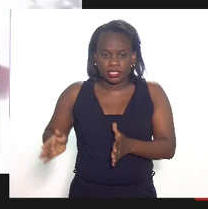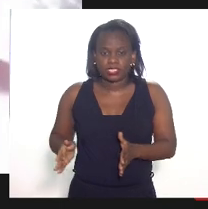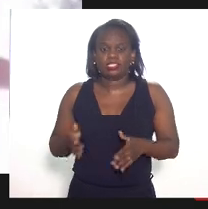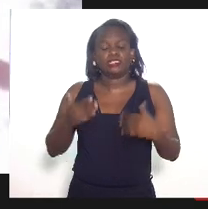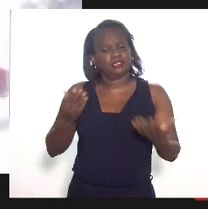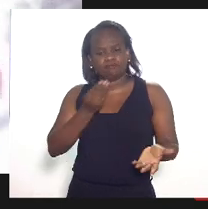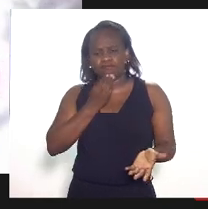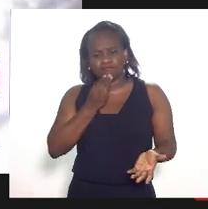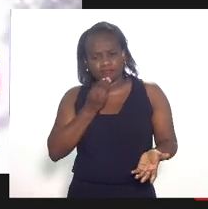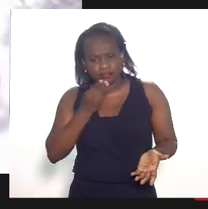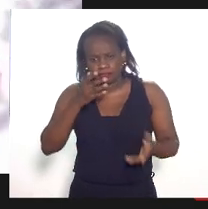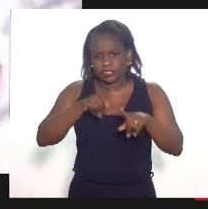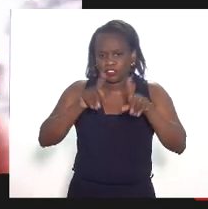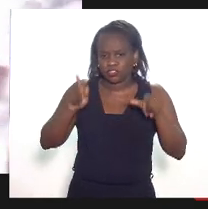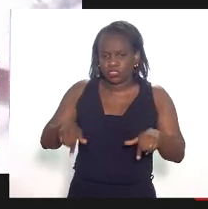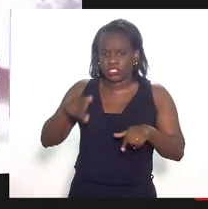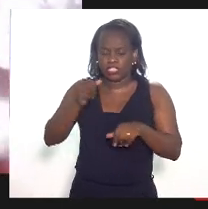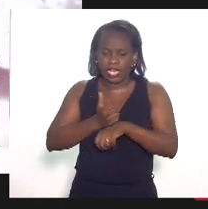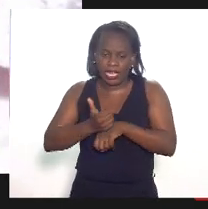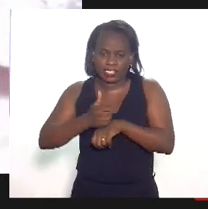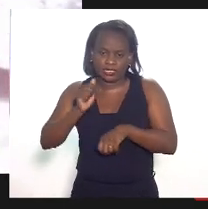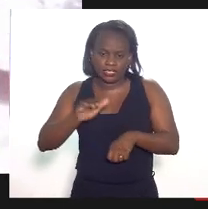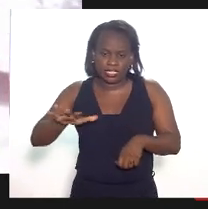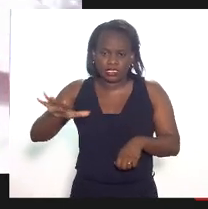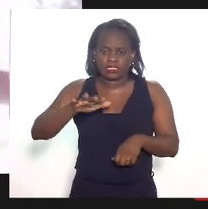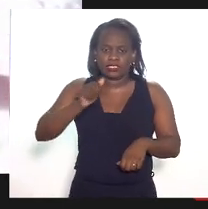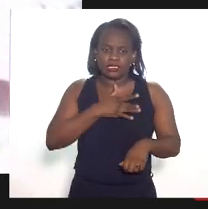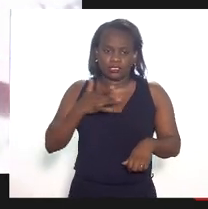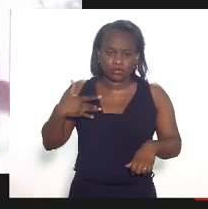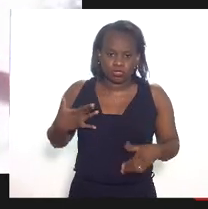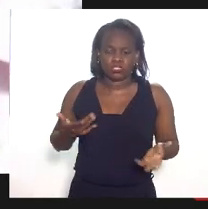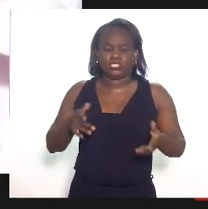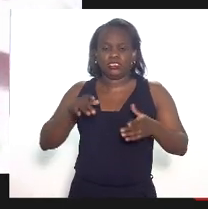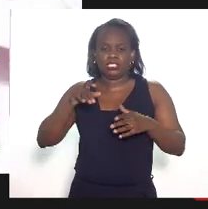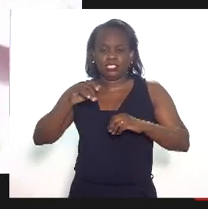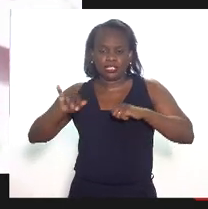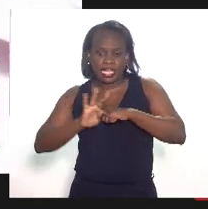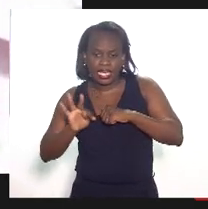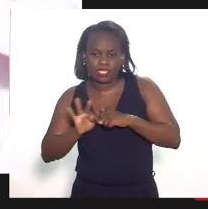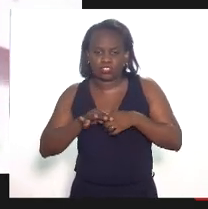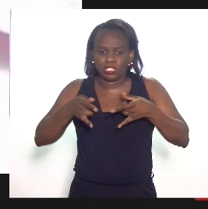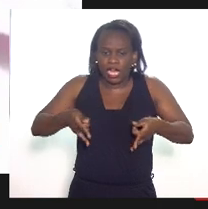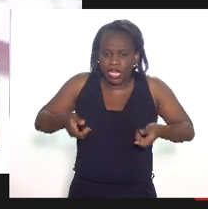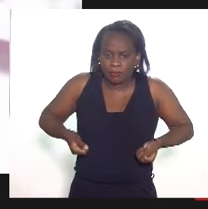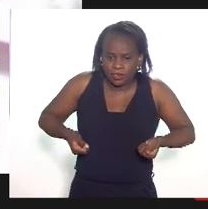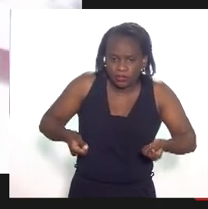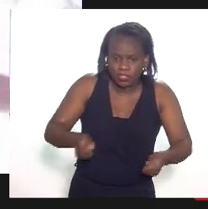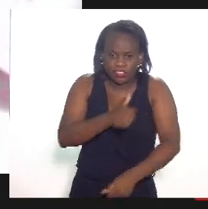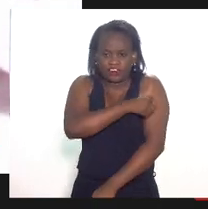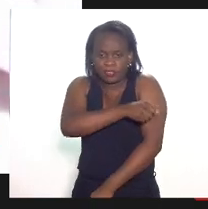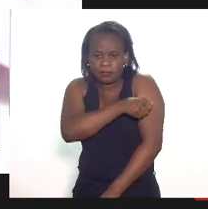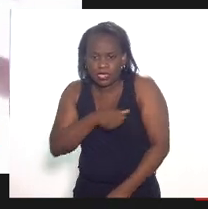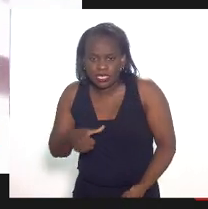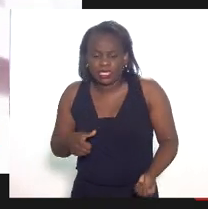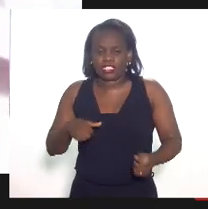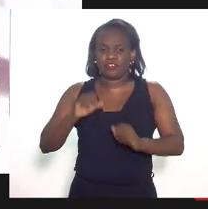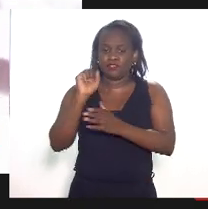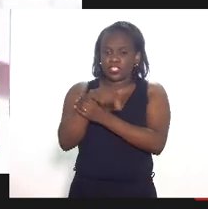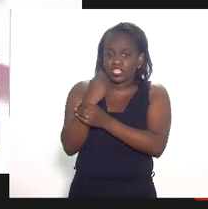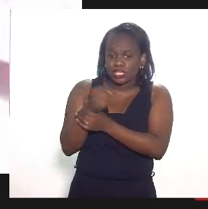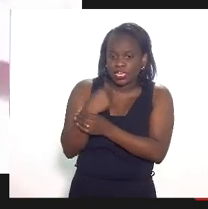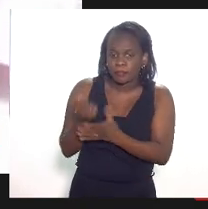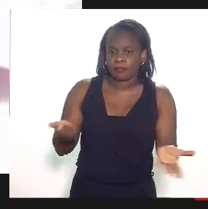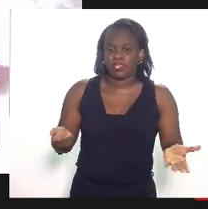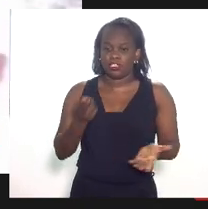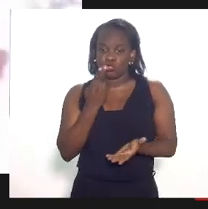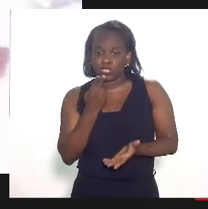É óbvio que os servidores da saúde, em especial os técnicos, os maqueiros, os enfermeiros, os fisioterapeutas,